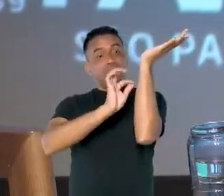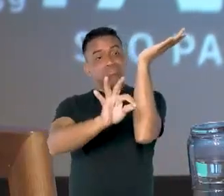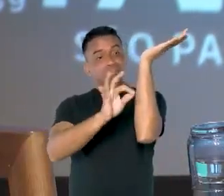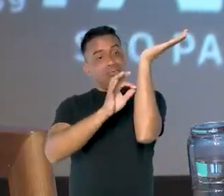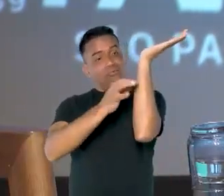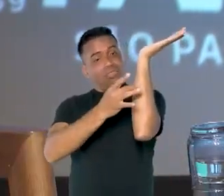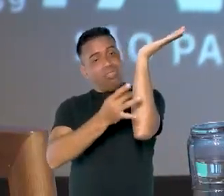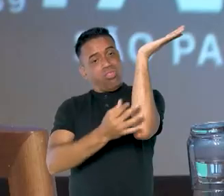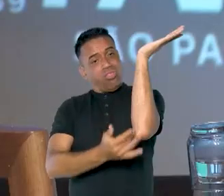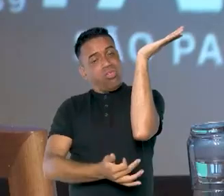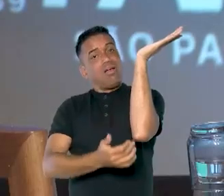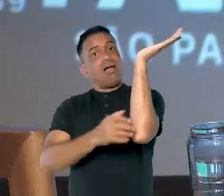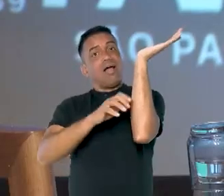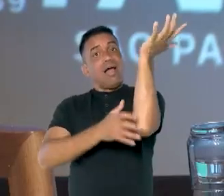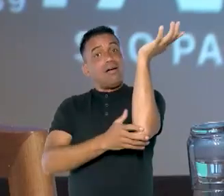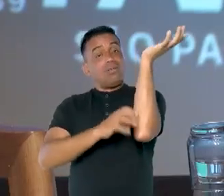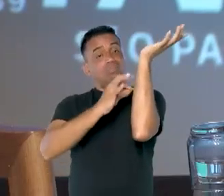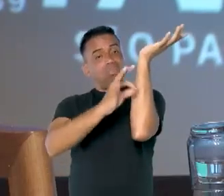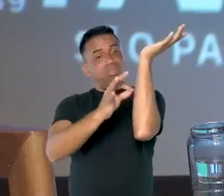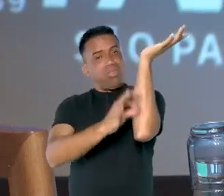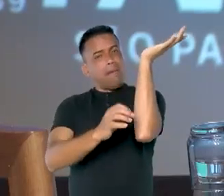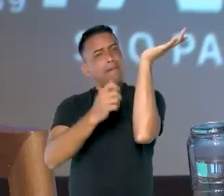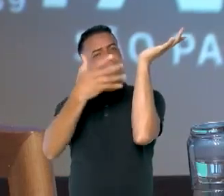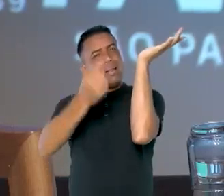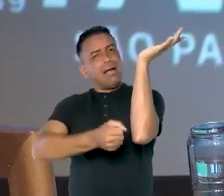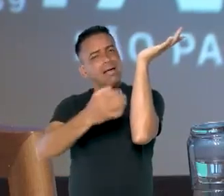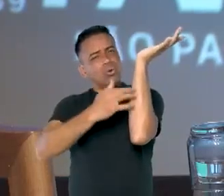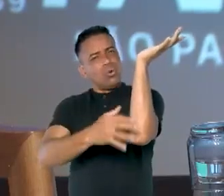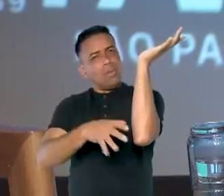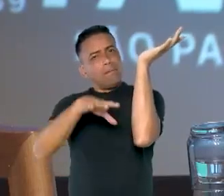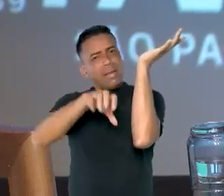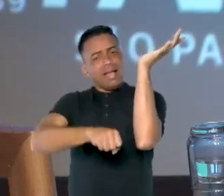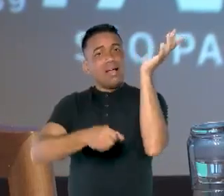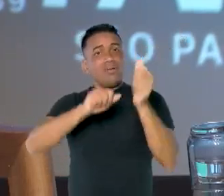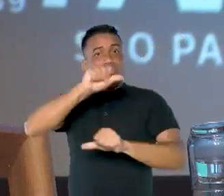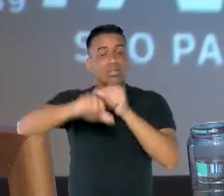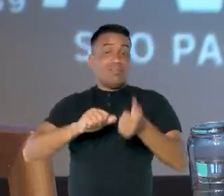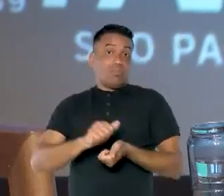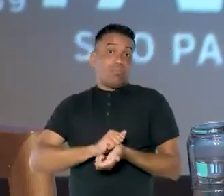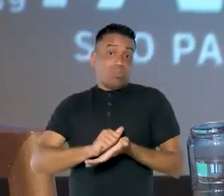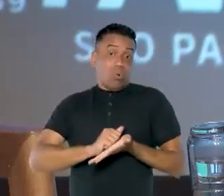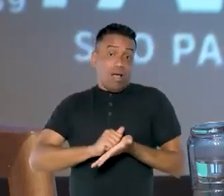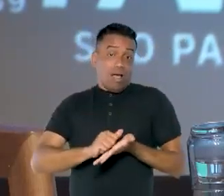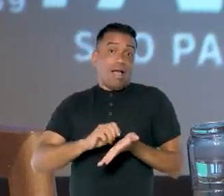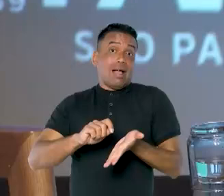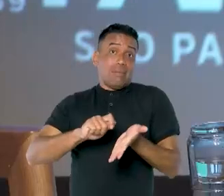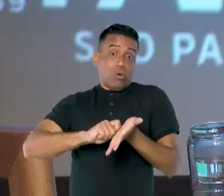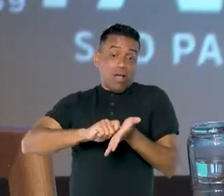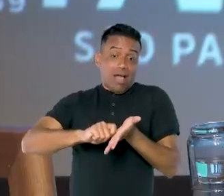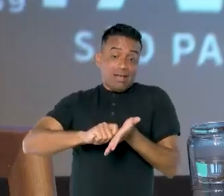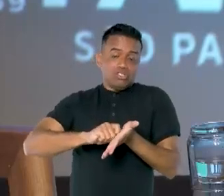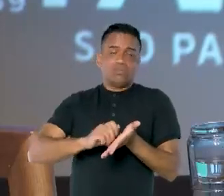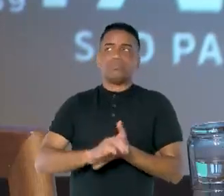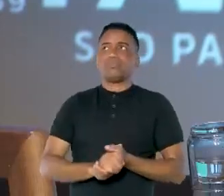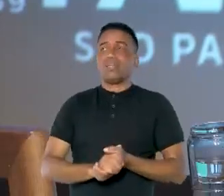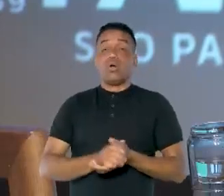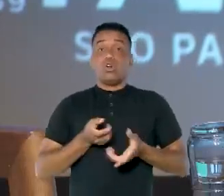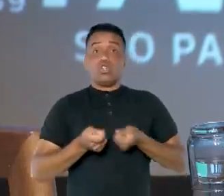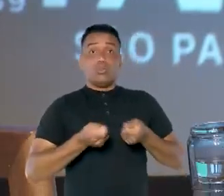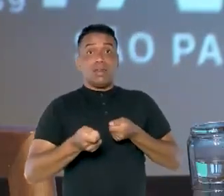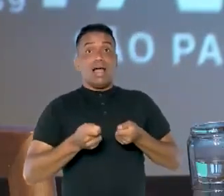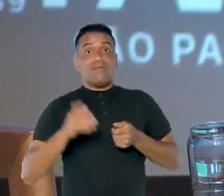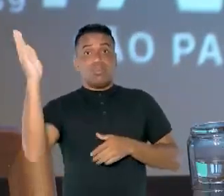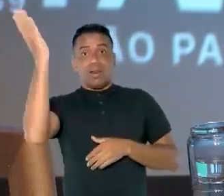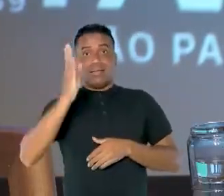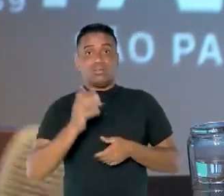somos vítimas de uma biopirataria importantíssima. O Brasil, que dominava a